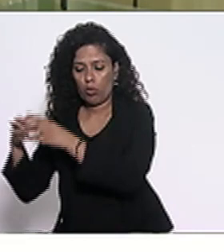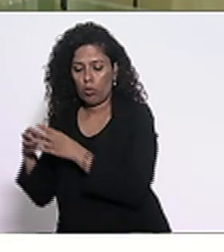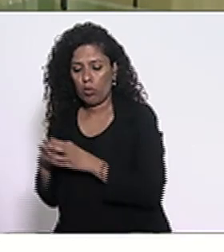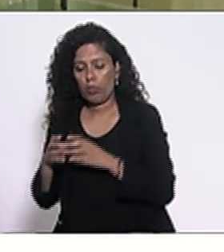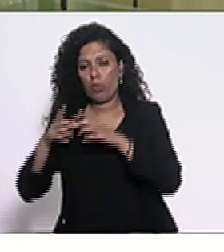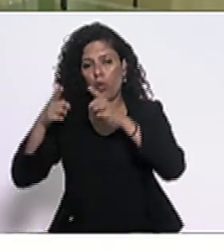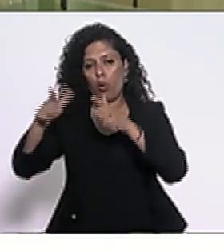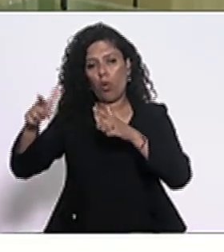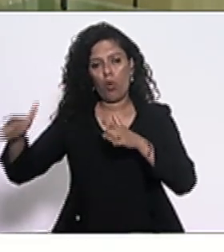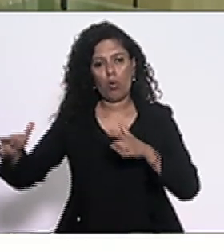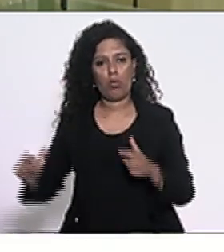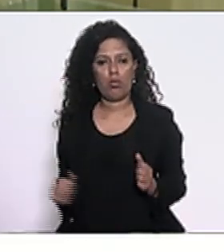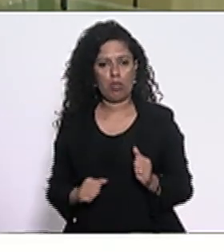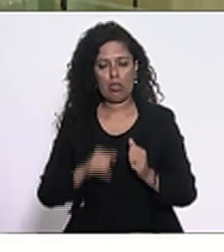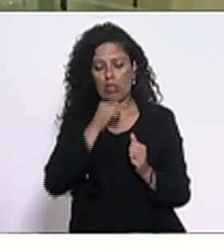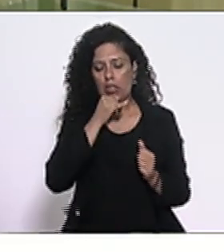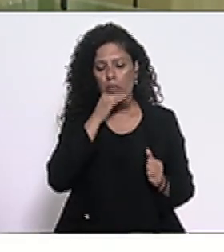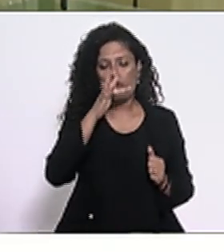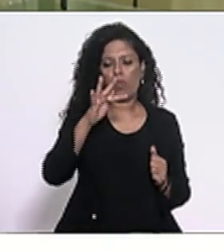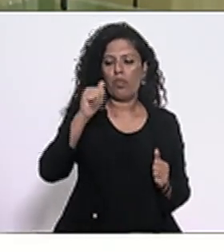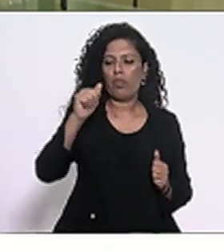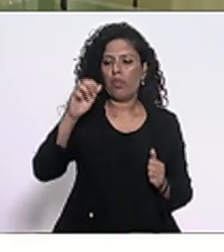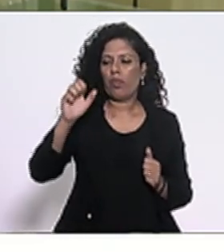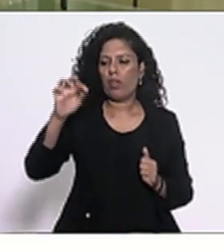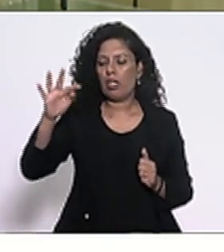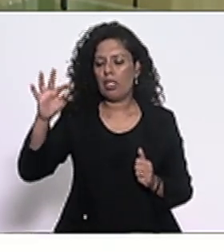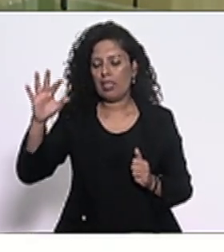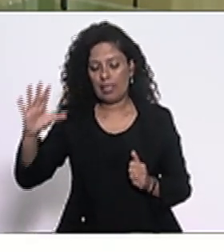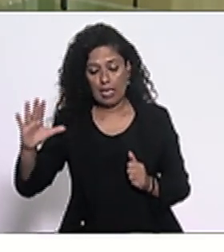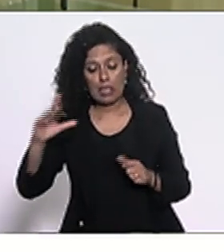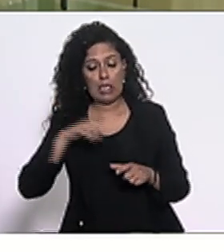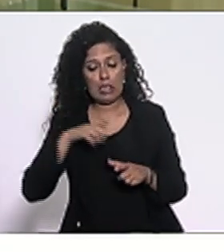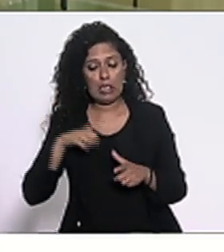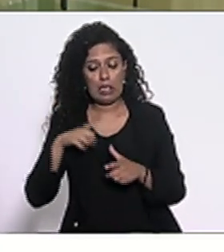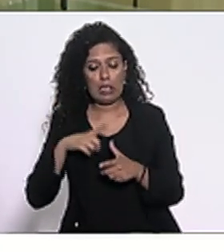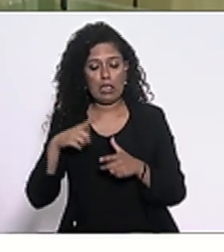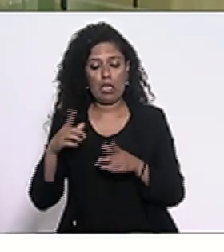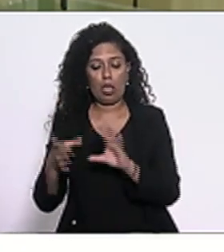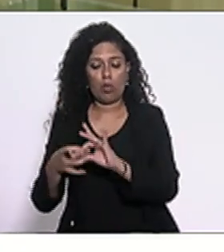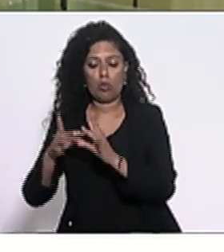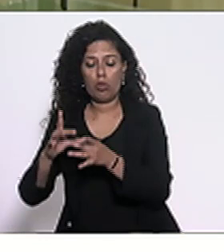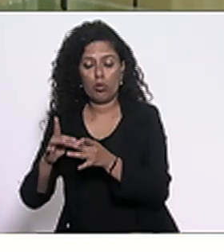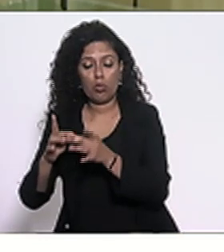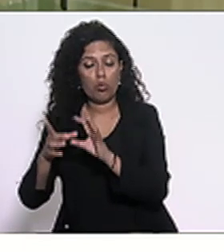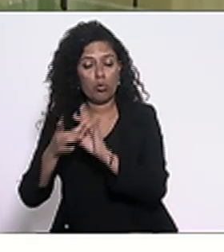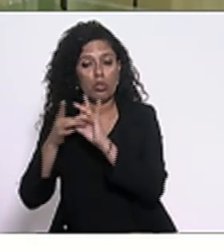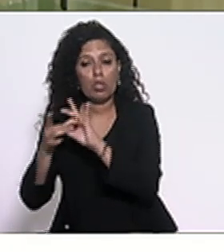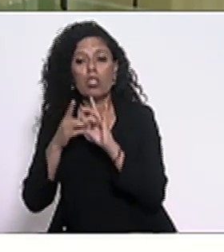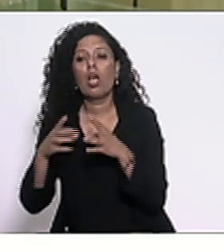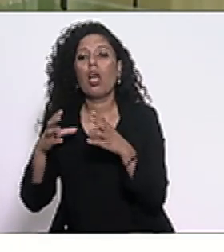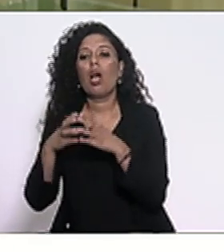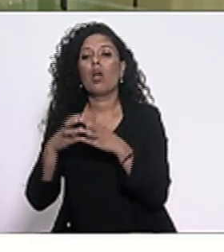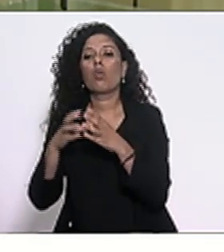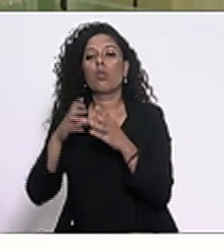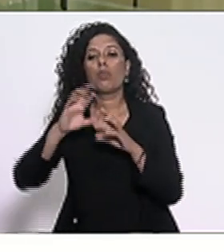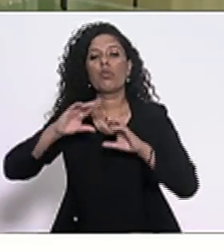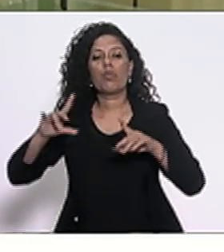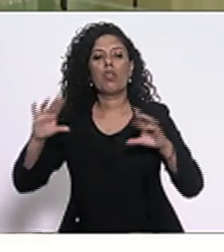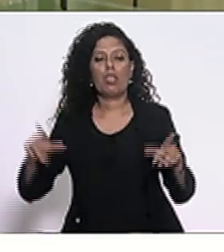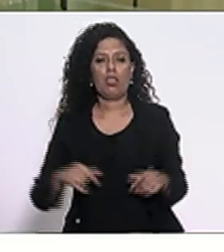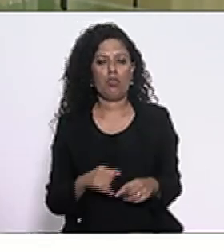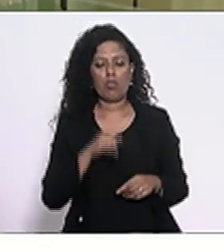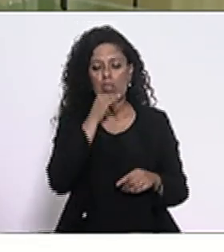Proderj poderia estar utilizando e não utiliza. Poderia estar participando junto com a